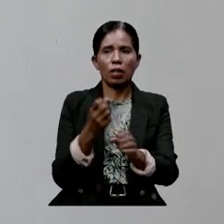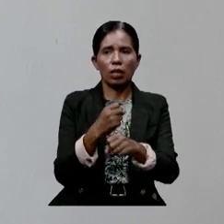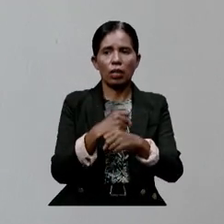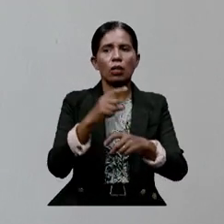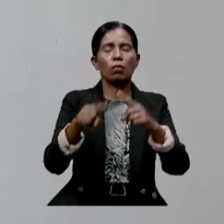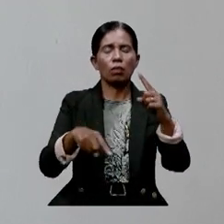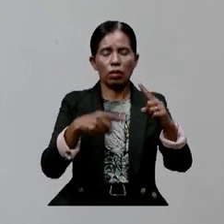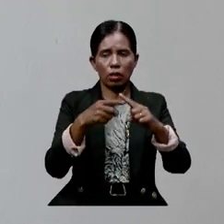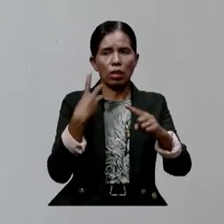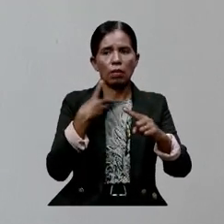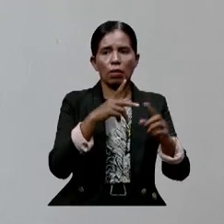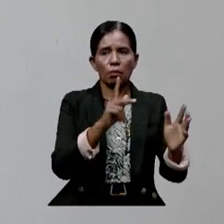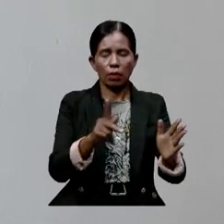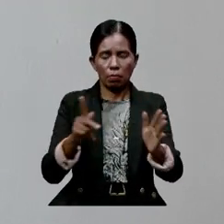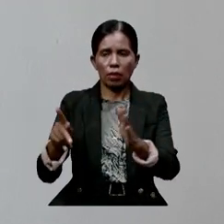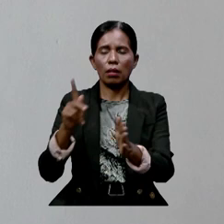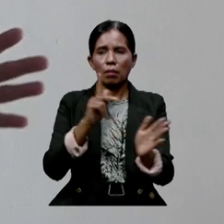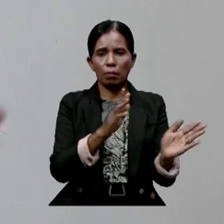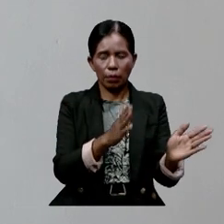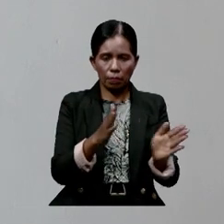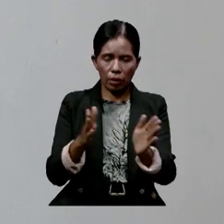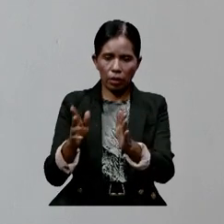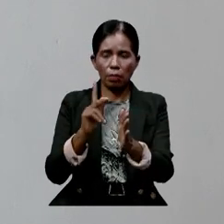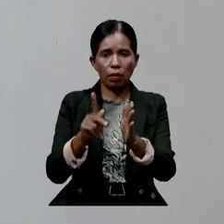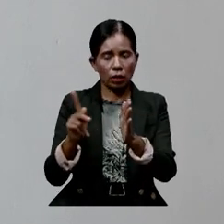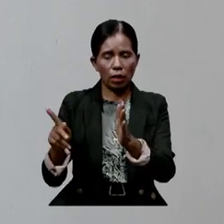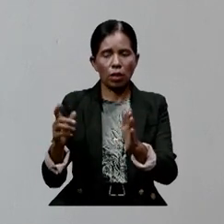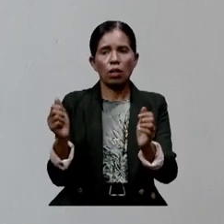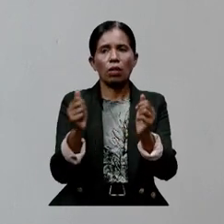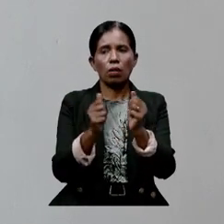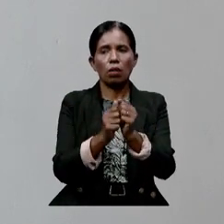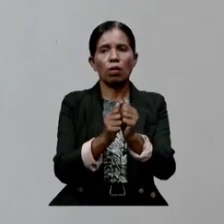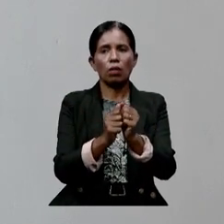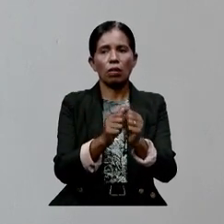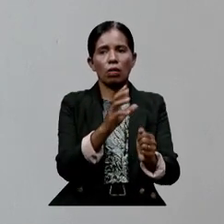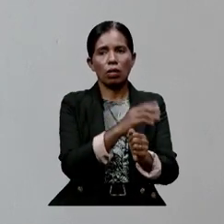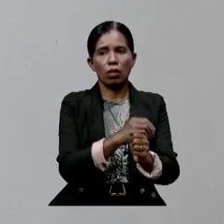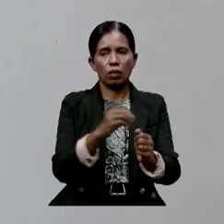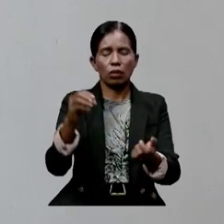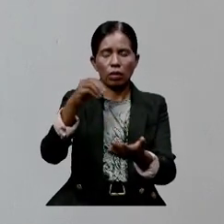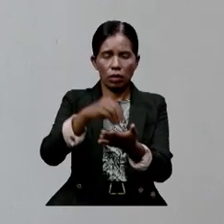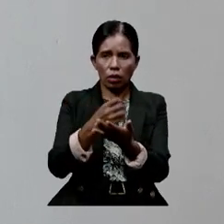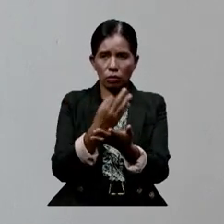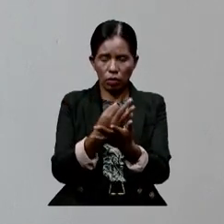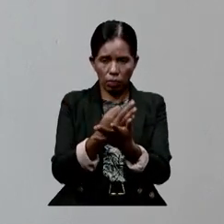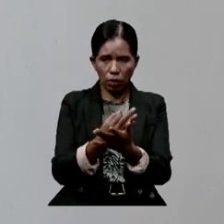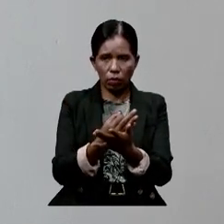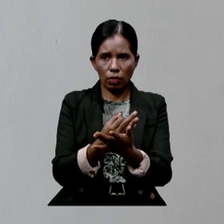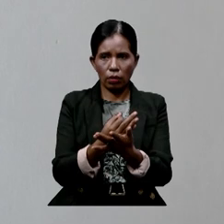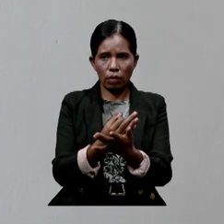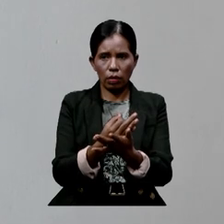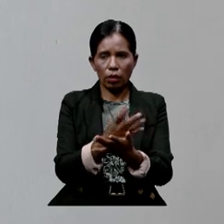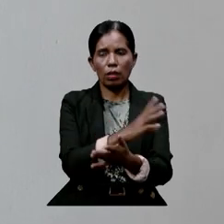hira prepara tia plano e dané, ou nini enquadramento legal, ou tan projeção orçamental, a